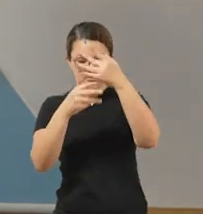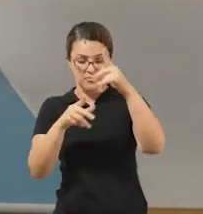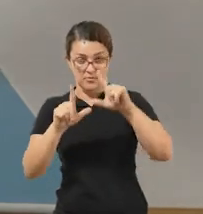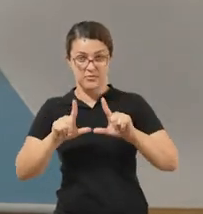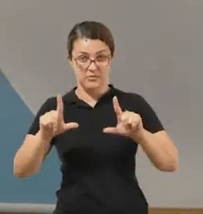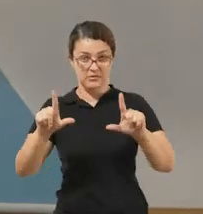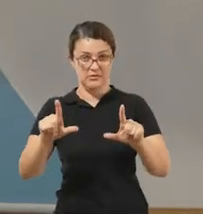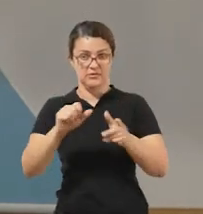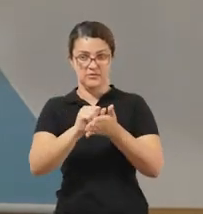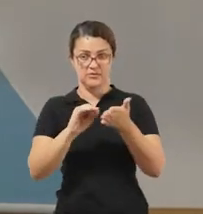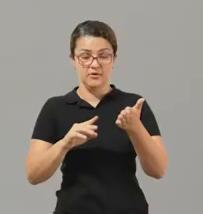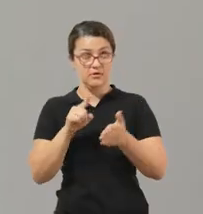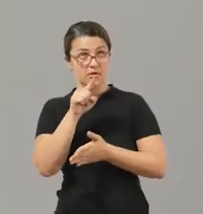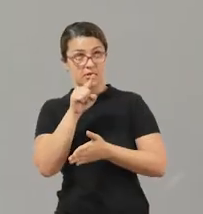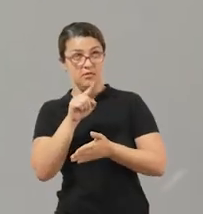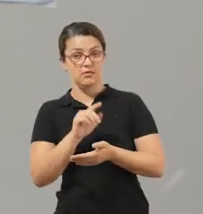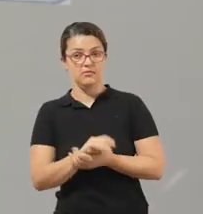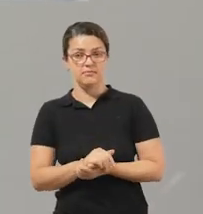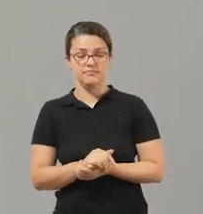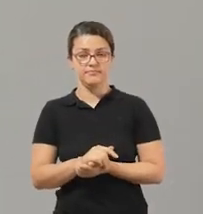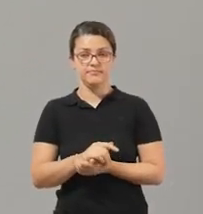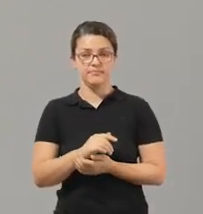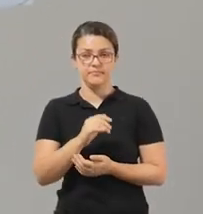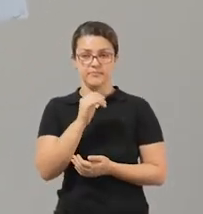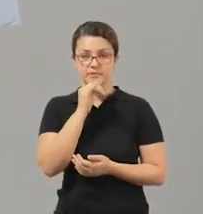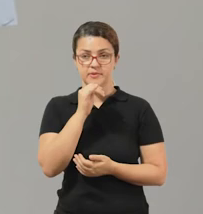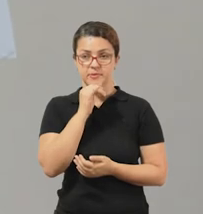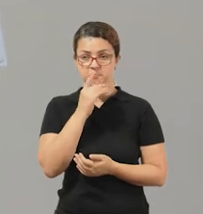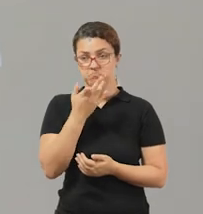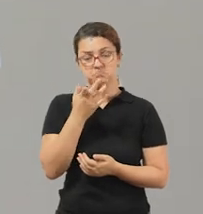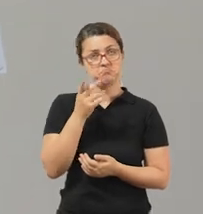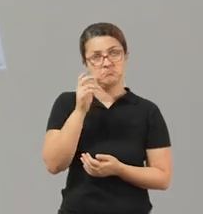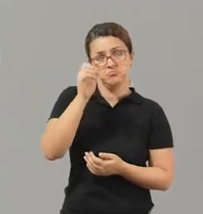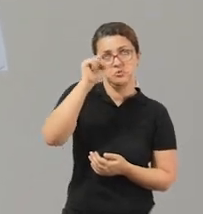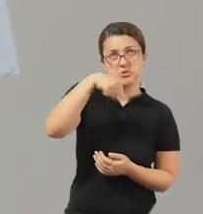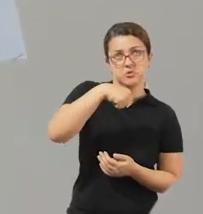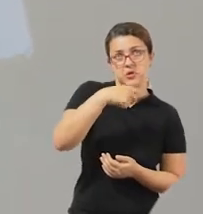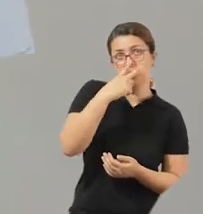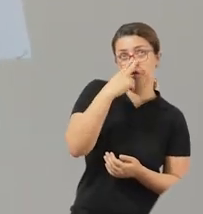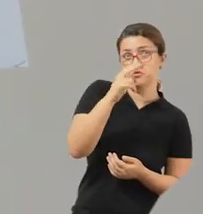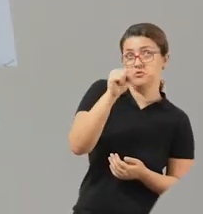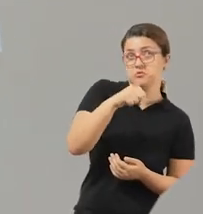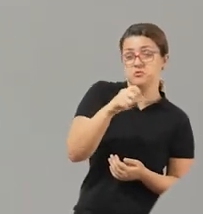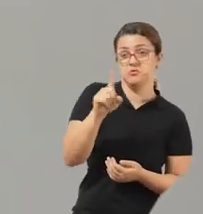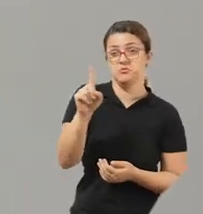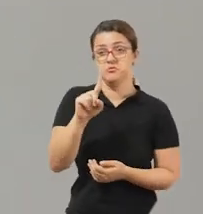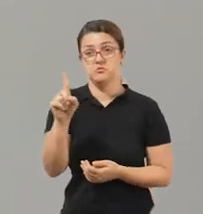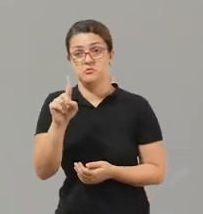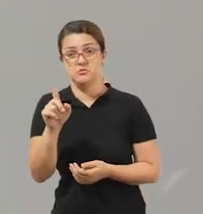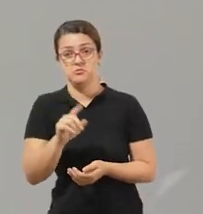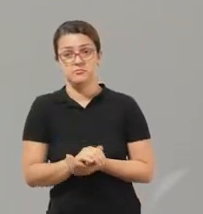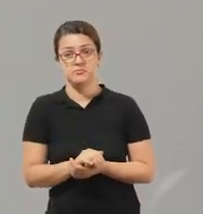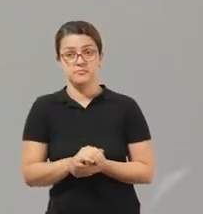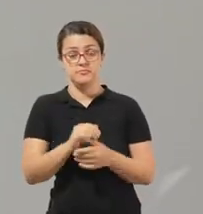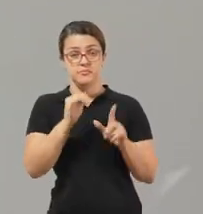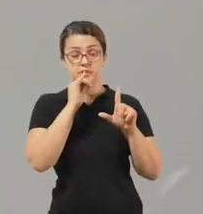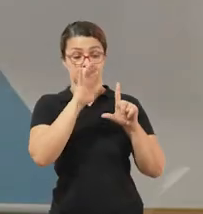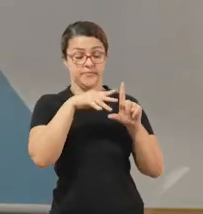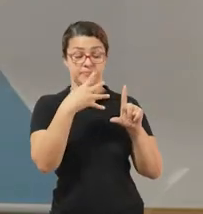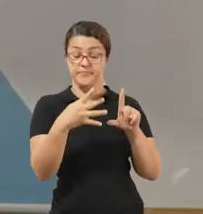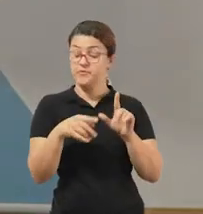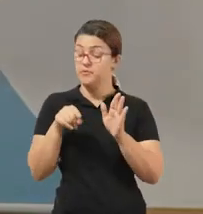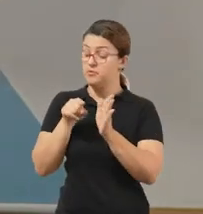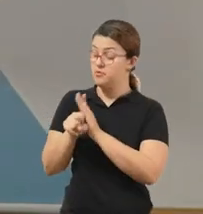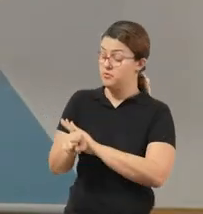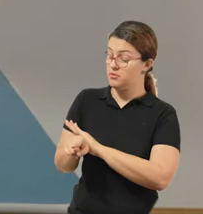Então explorem bastante com ela. Uma das situações prováveis ou improváveis. Aí você vai marcar aqui, você vai